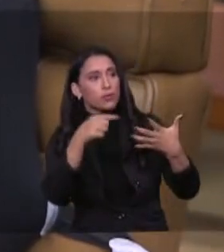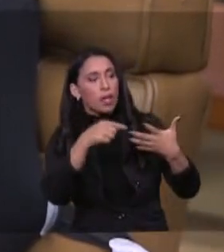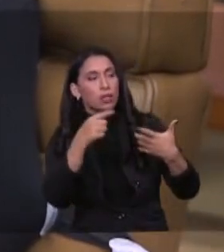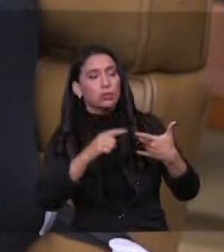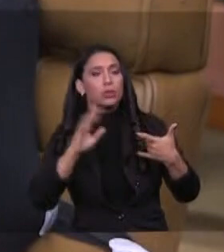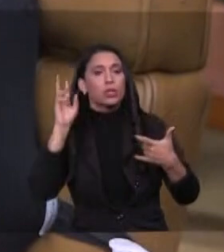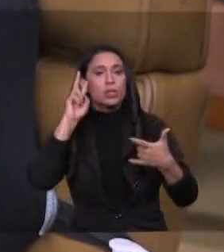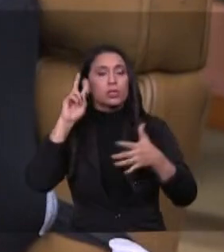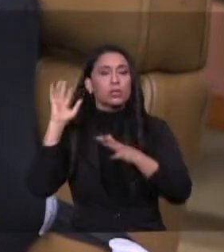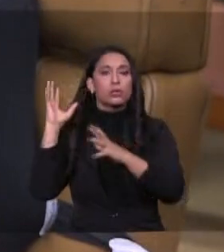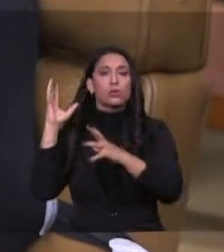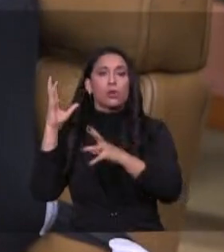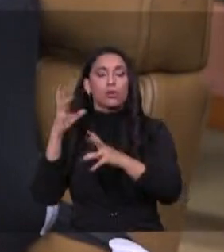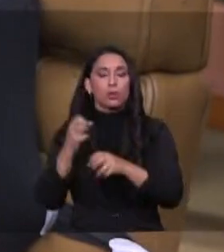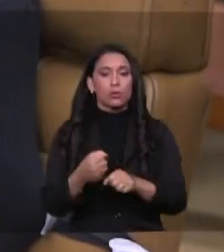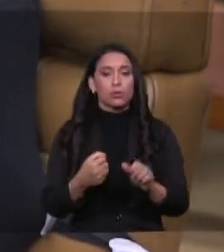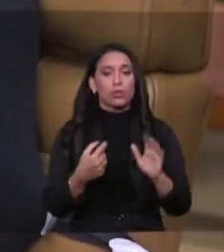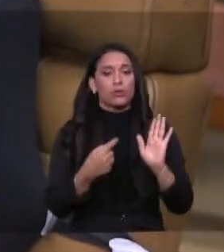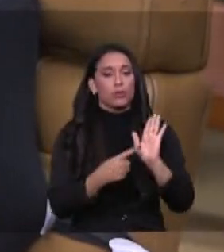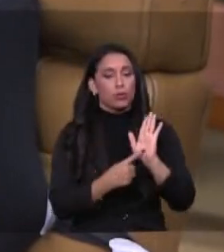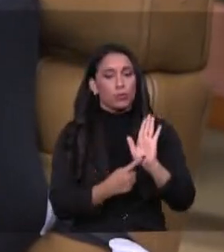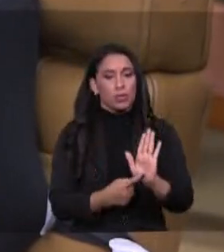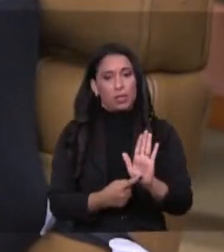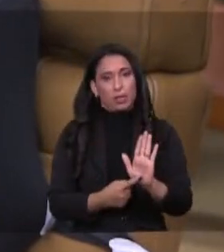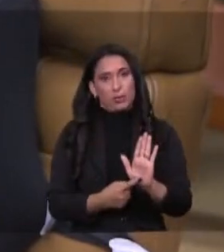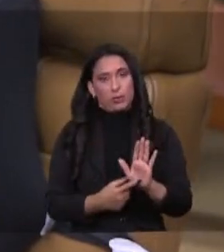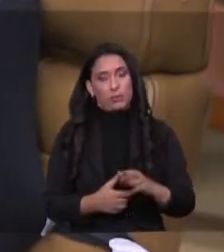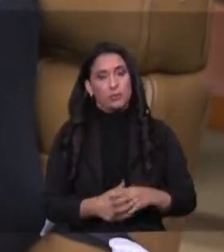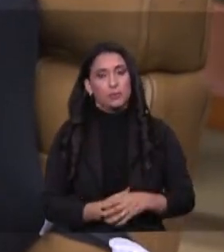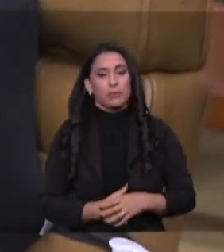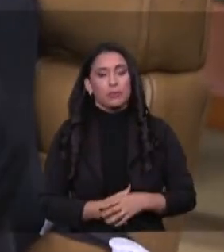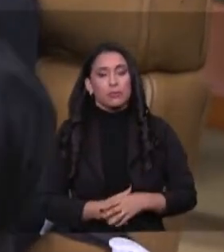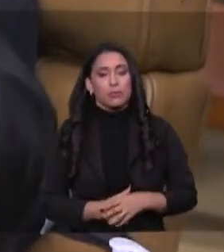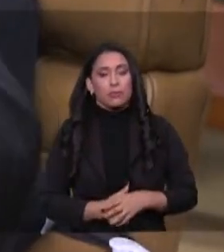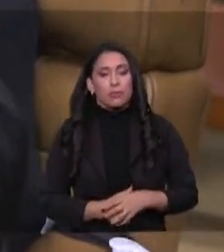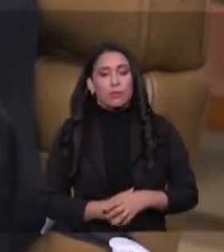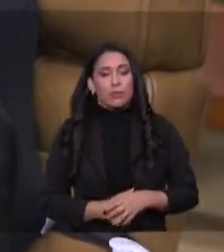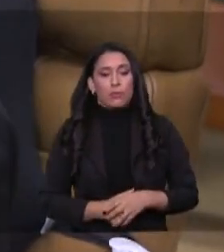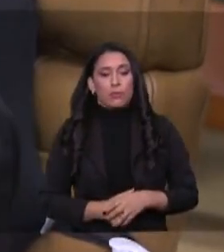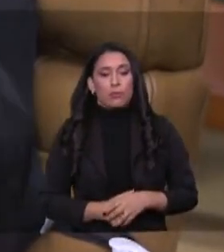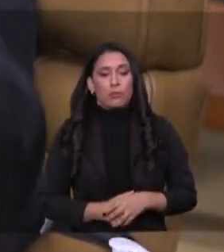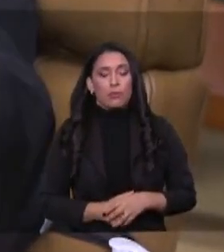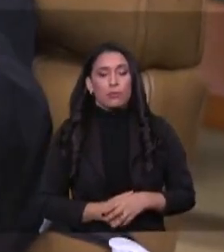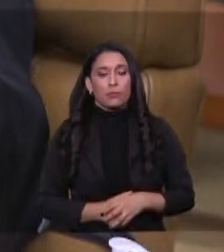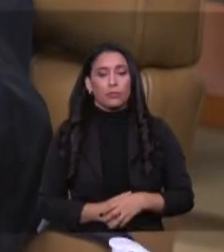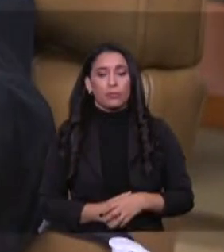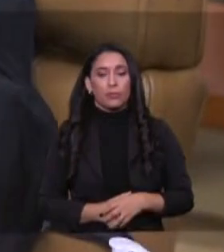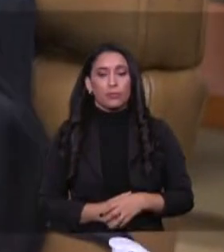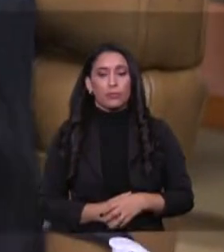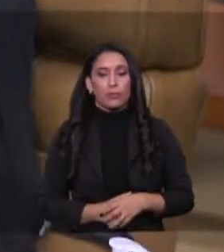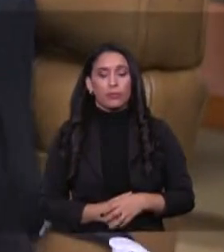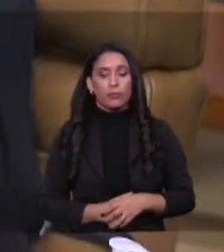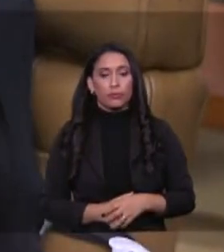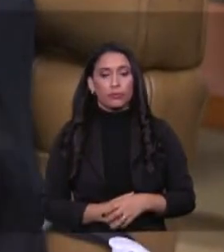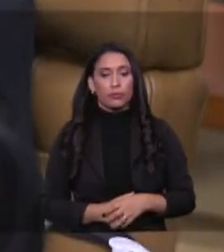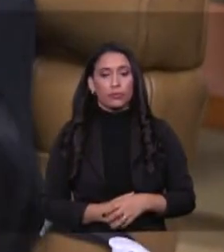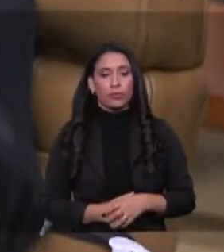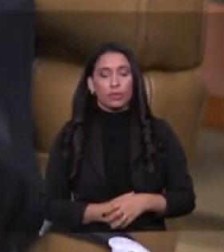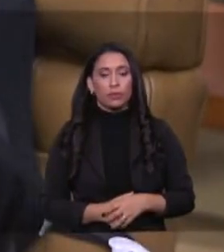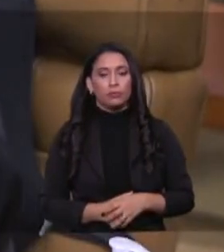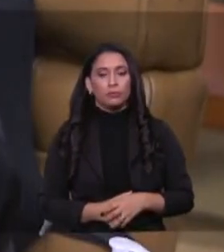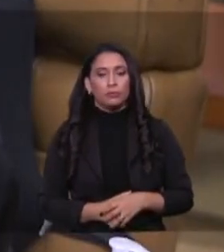históricos que foram aqui citados. E me permitam, porque vi que houve uma